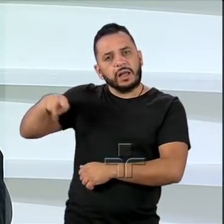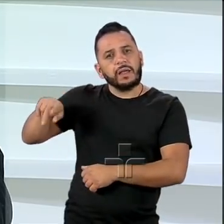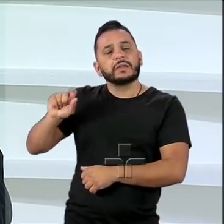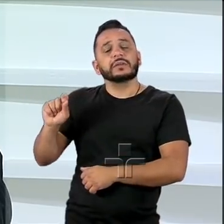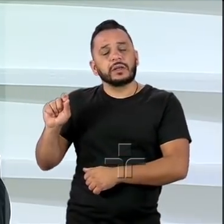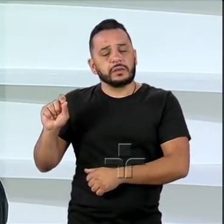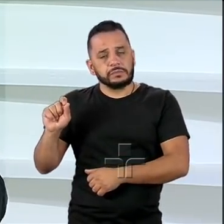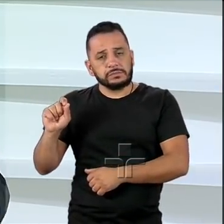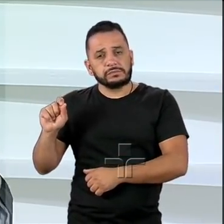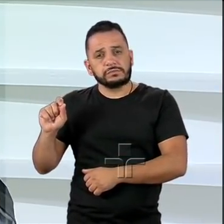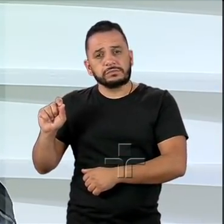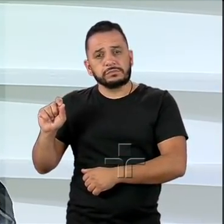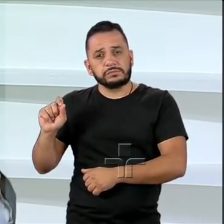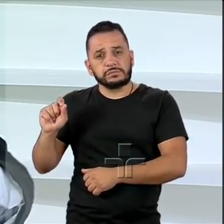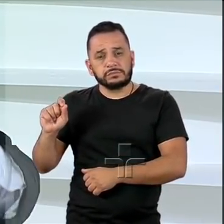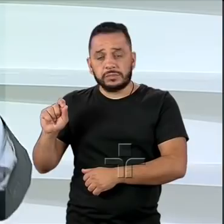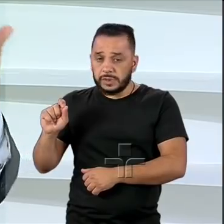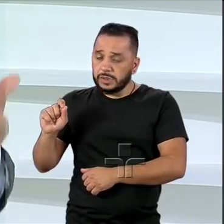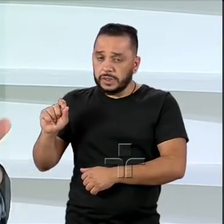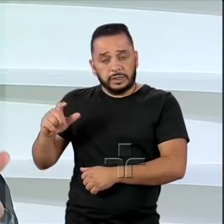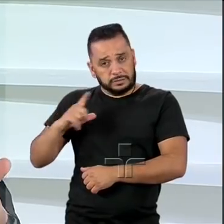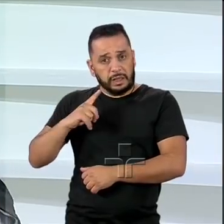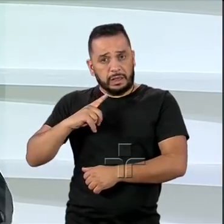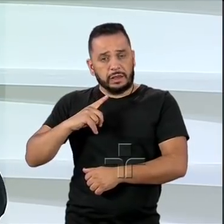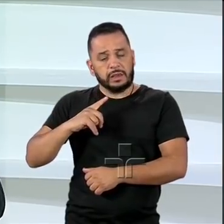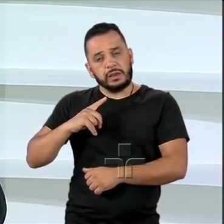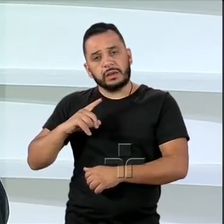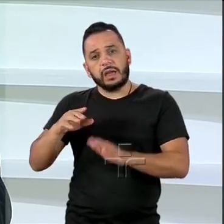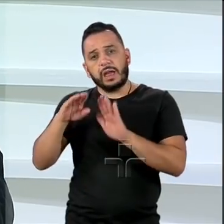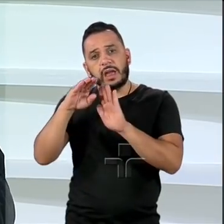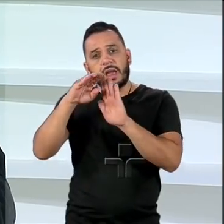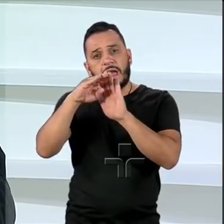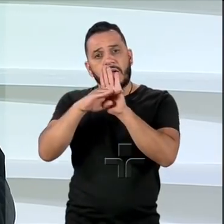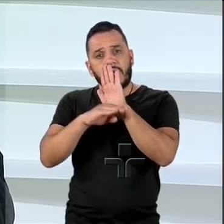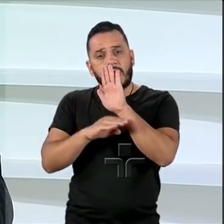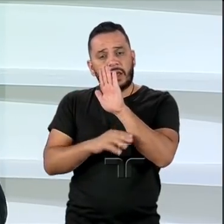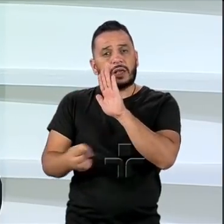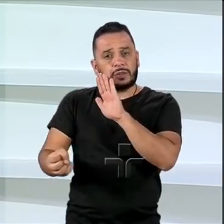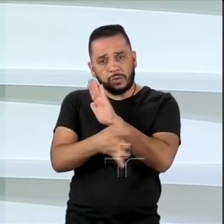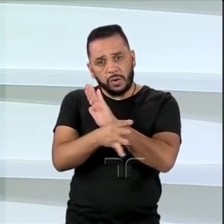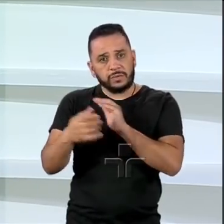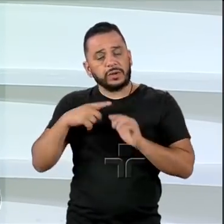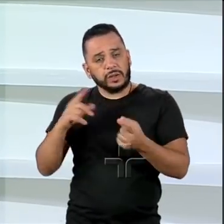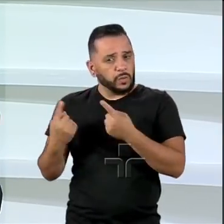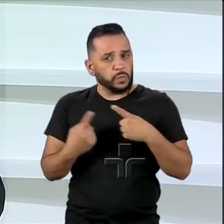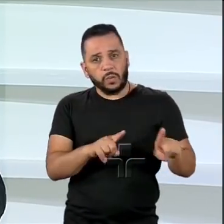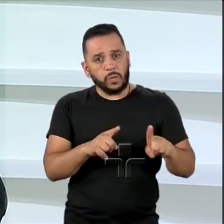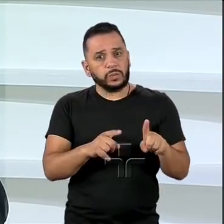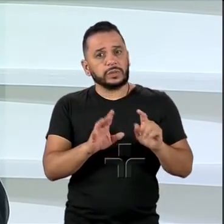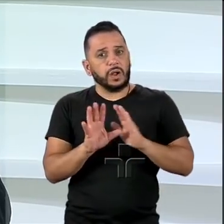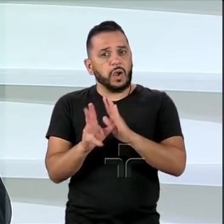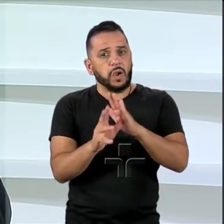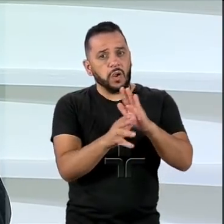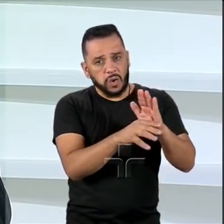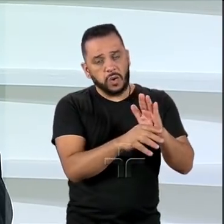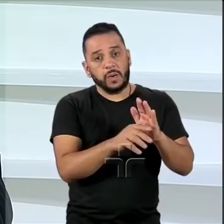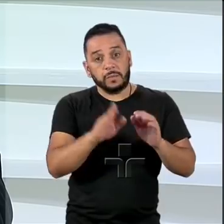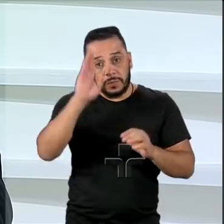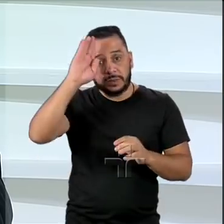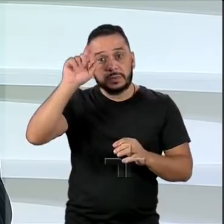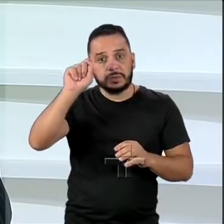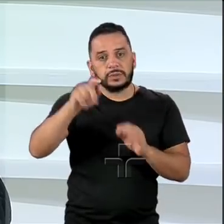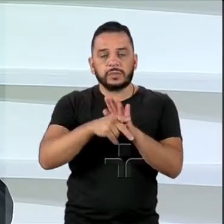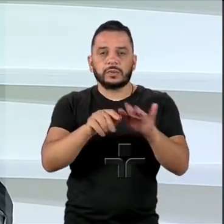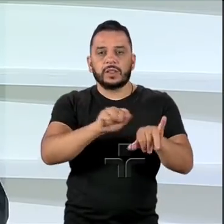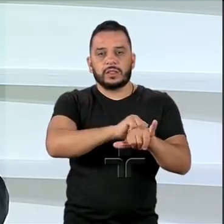colocar esses novos institutos que estão sendo utilizados por essas operações de combate à corrupção, e a Lava Jato é a mais destacada delas, não é?